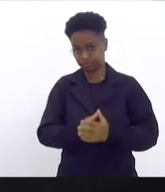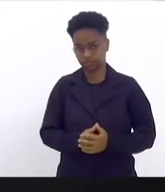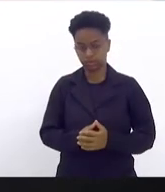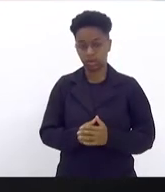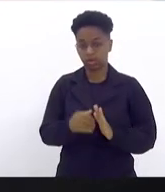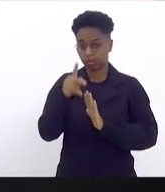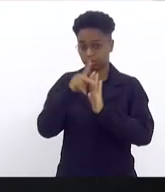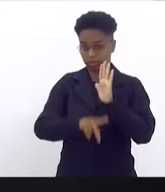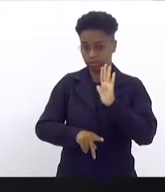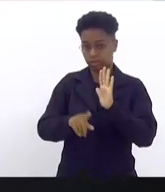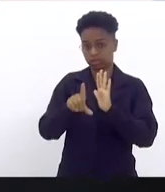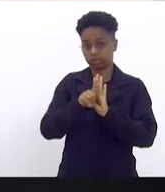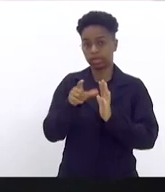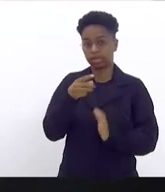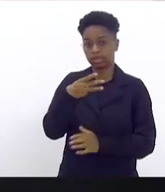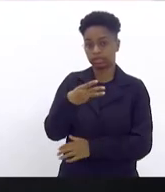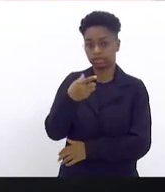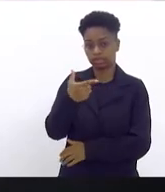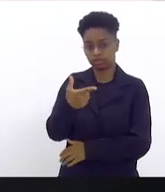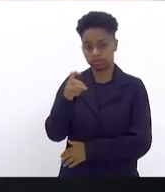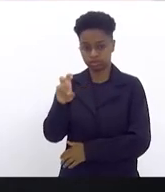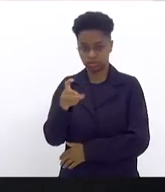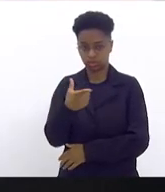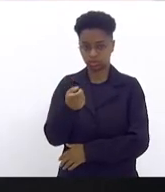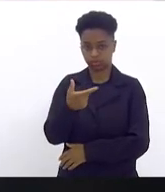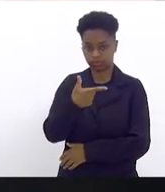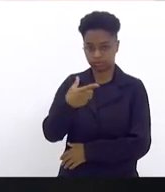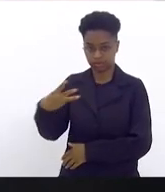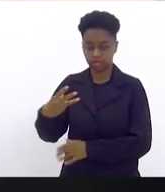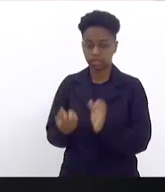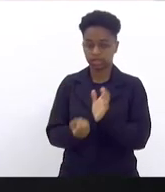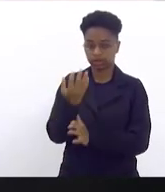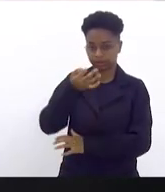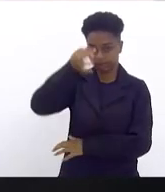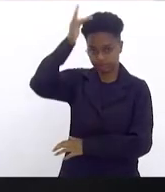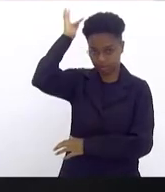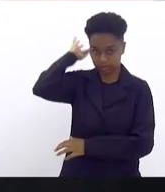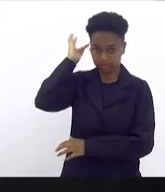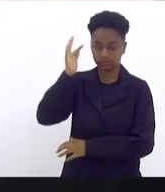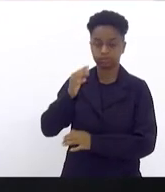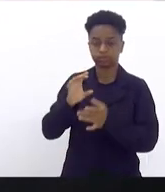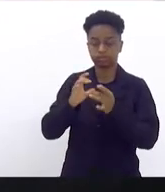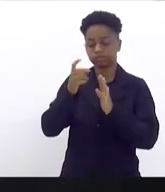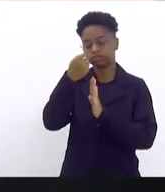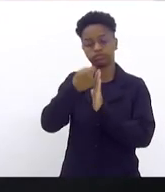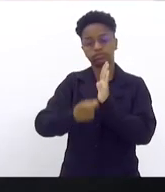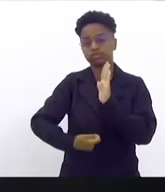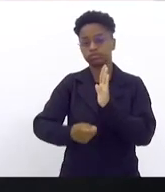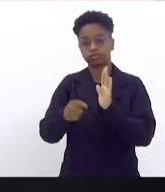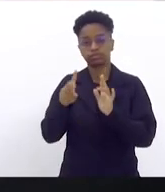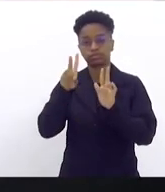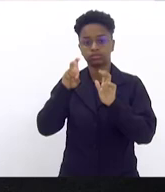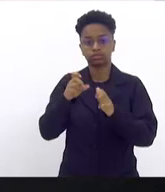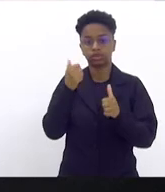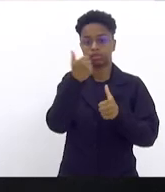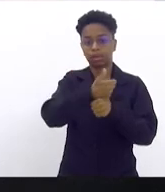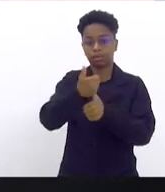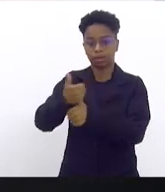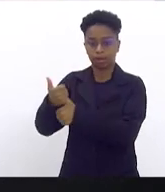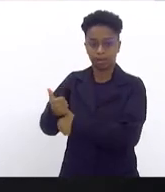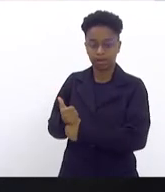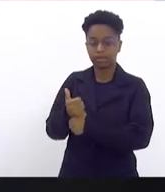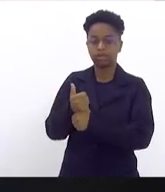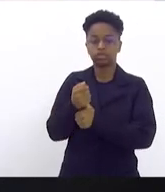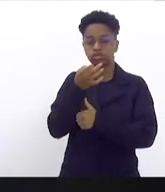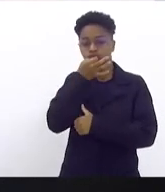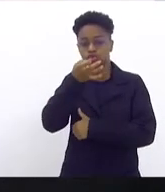número 1 da pauta, o PL 325 de 2023, de autoria do deputado Fred Pacheco, que dispõe sobre a substituição dos sinais sonoros nos